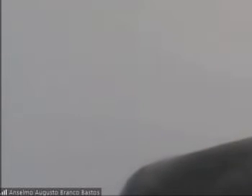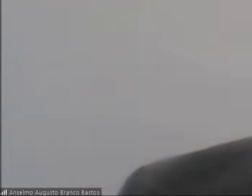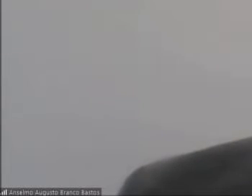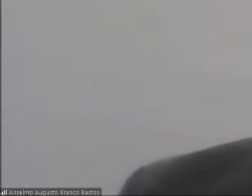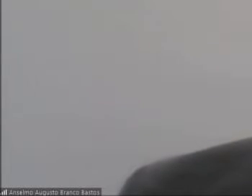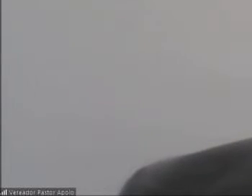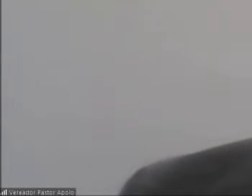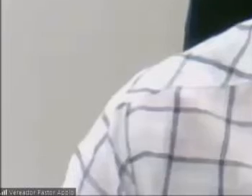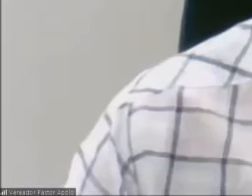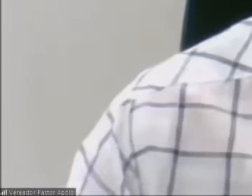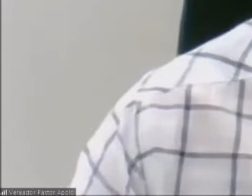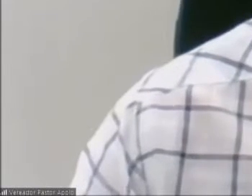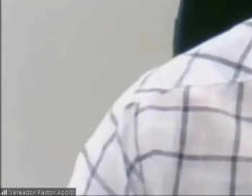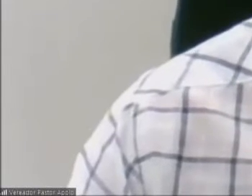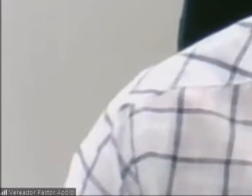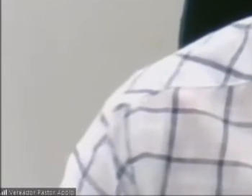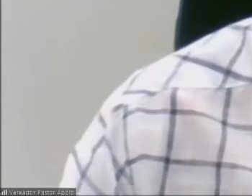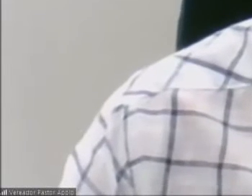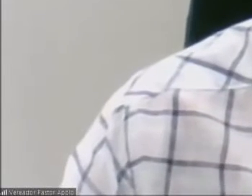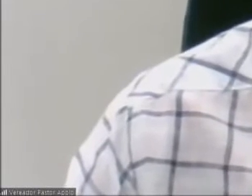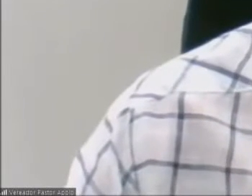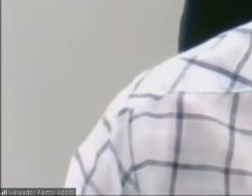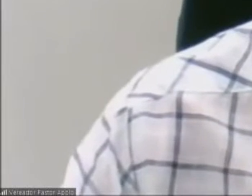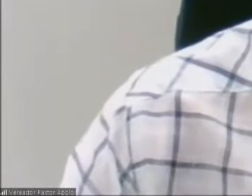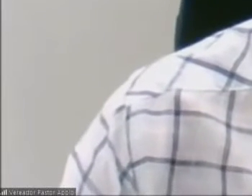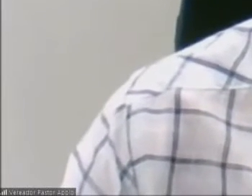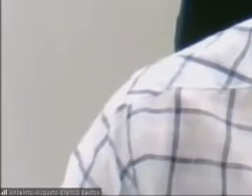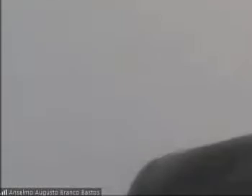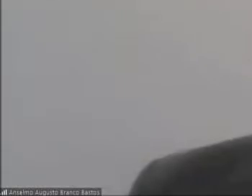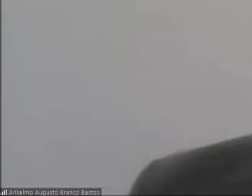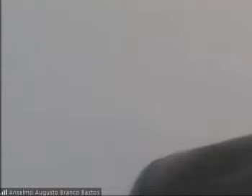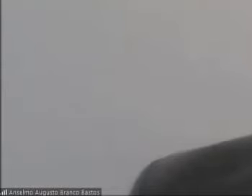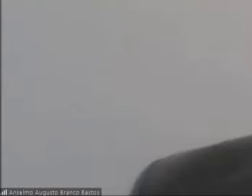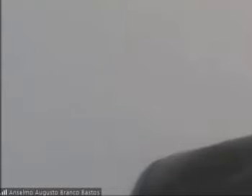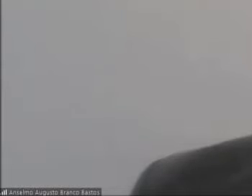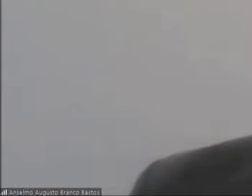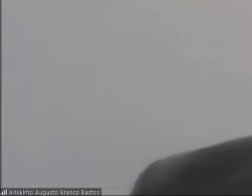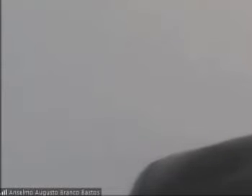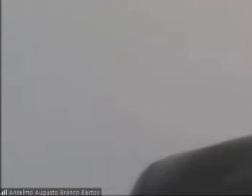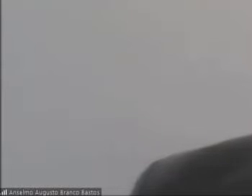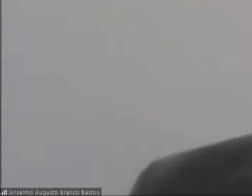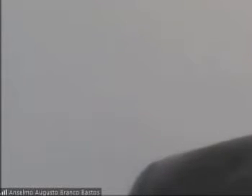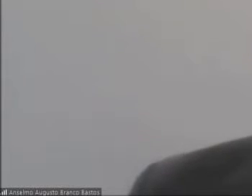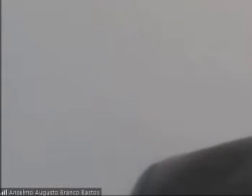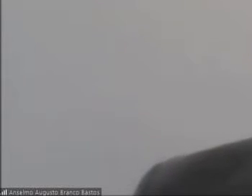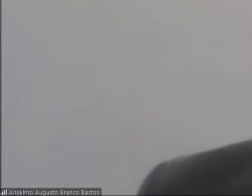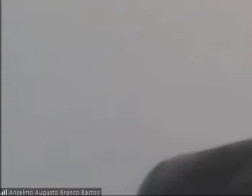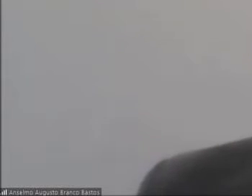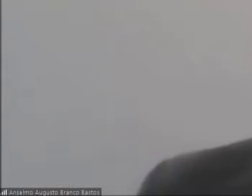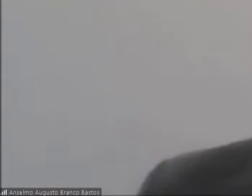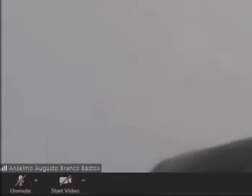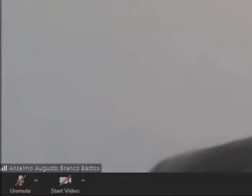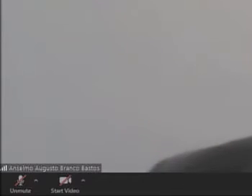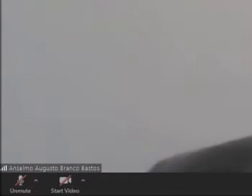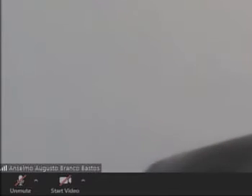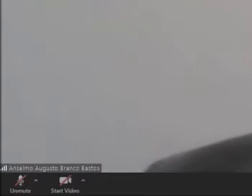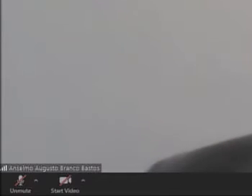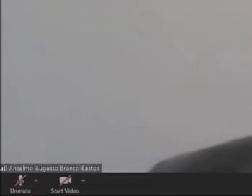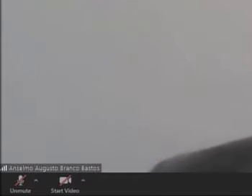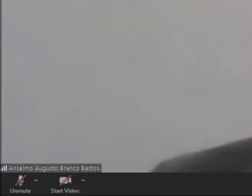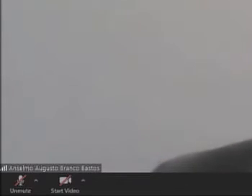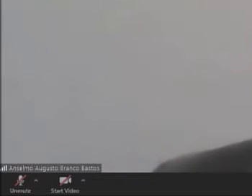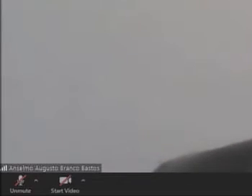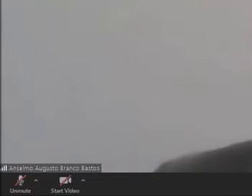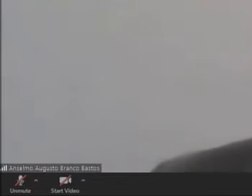Bom dia, Apolo. Tá bom, não? Bom dia, presidente Fernandini. Bom dia, Vitão do Cachorrão. Bom dia, Pastor